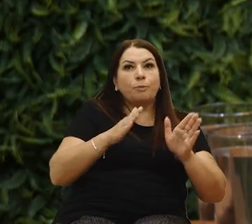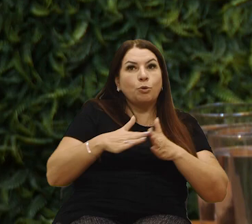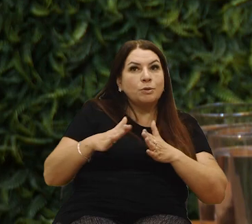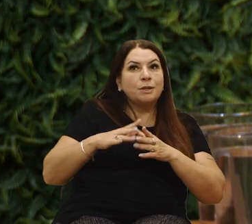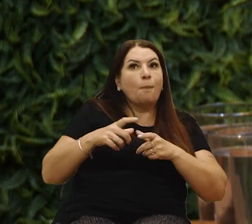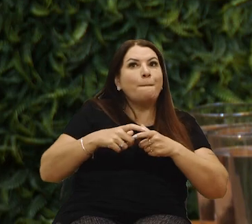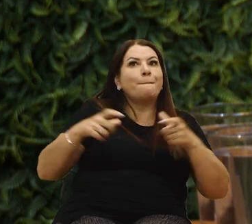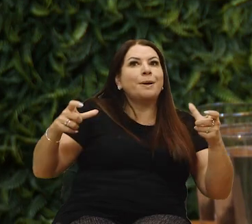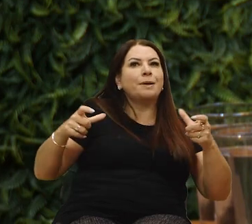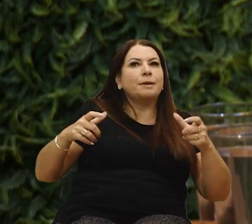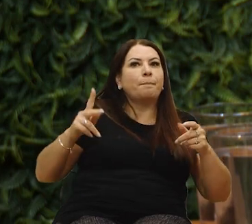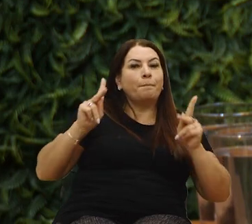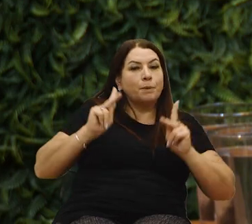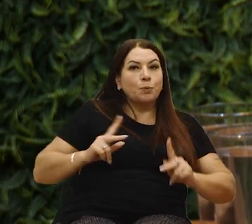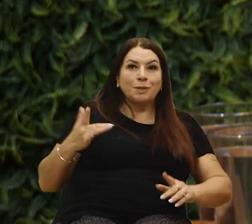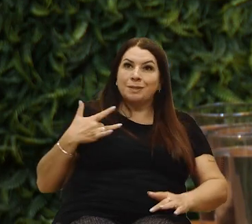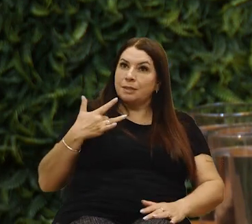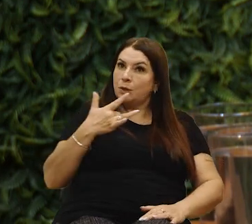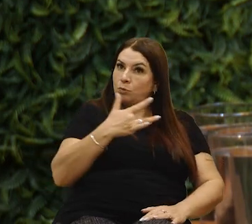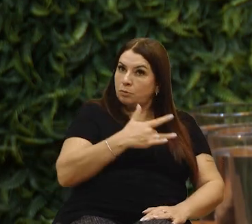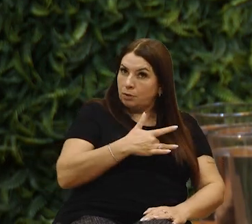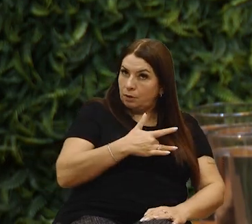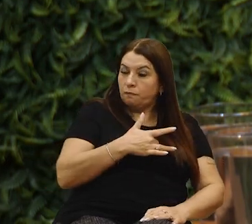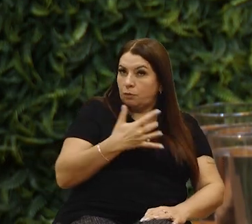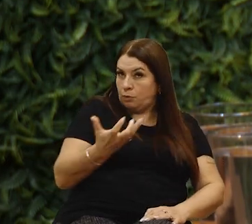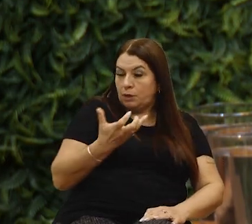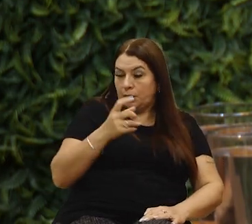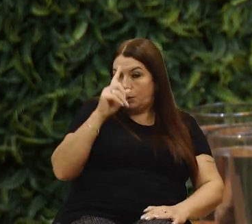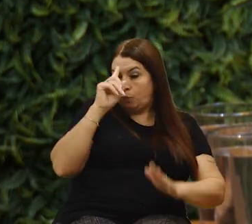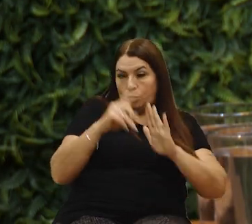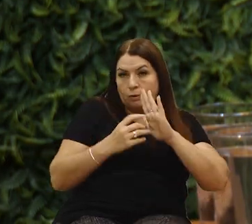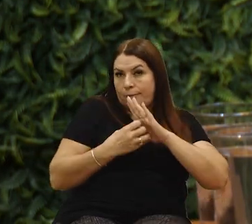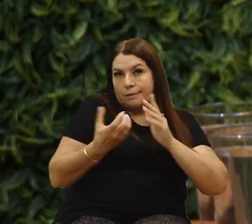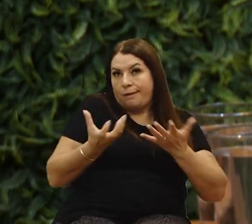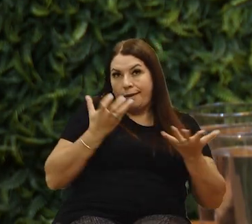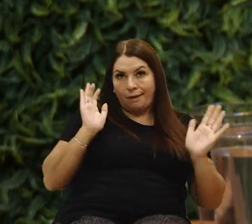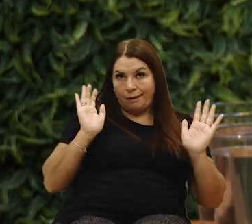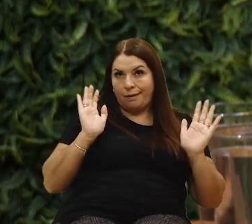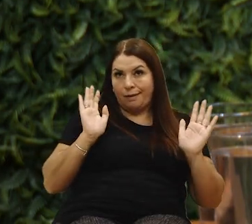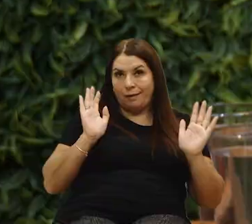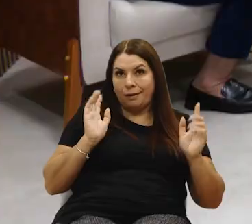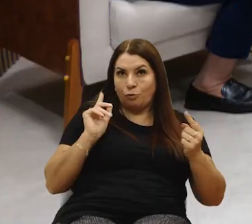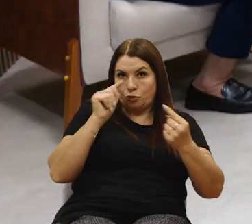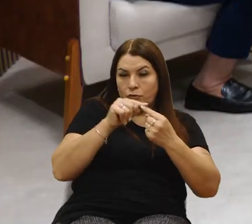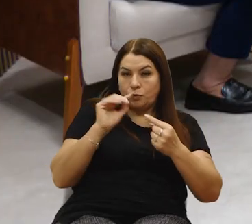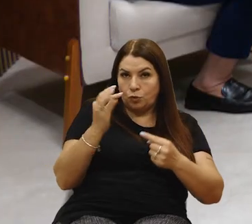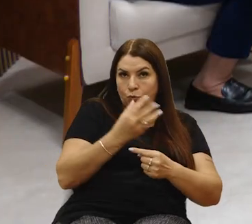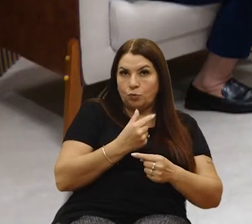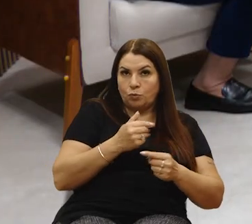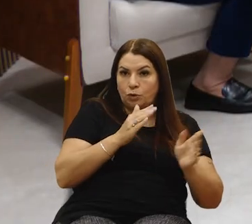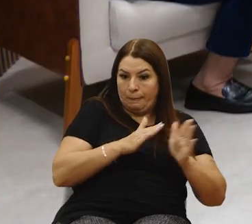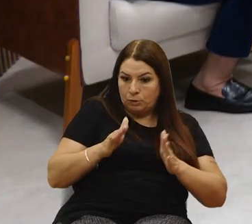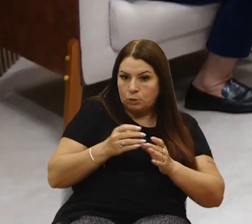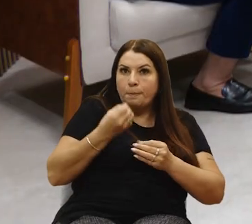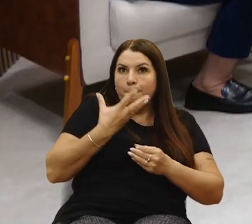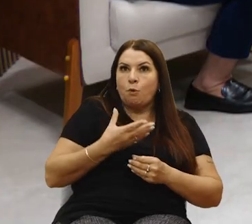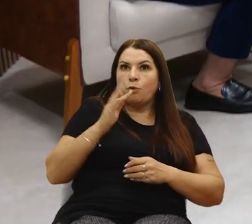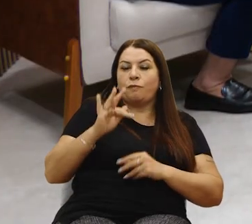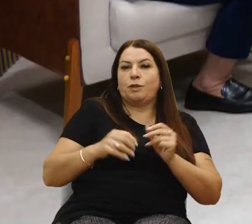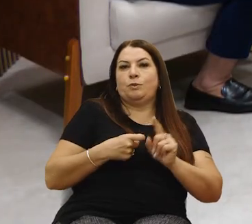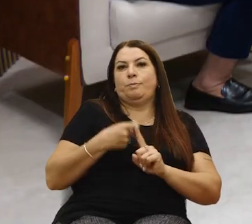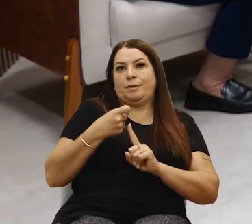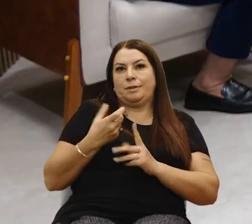maior, pessoas saudáveis, que é o que o empresário quer, ao fim e ao cabo de tudo, né? Que a produção seja boa no final do